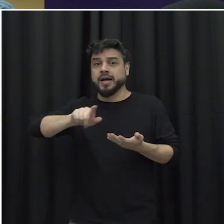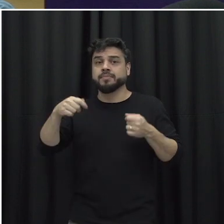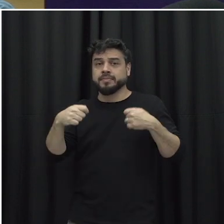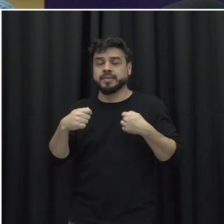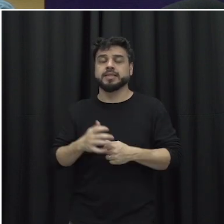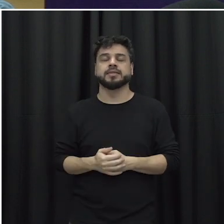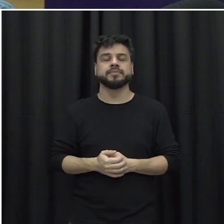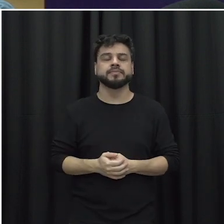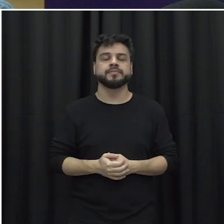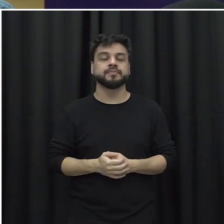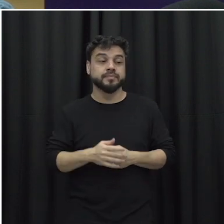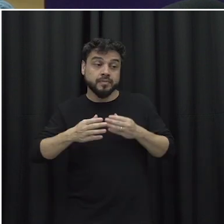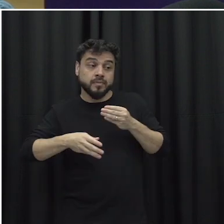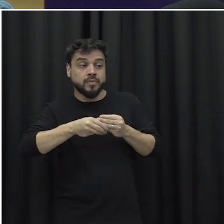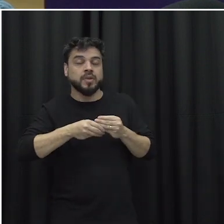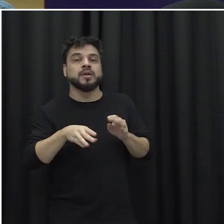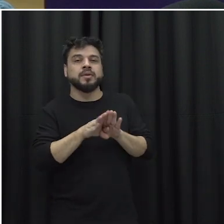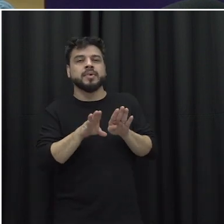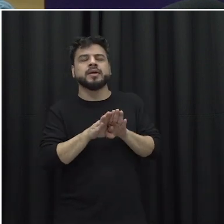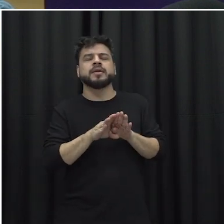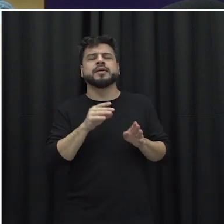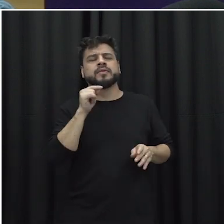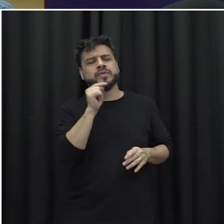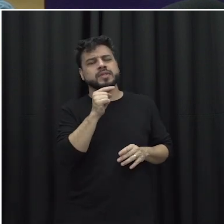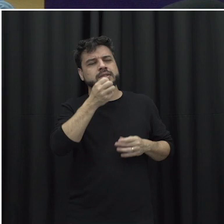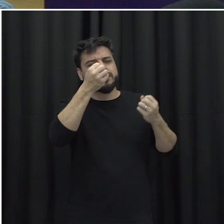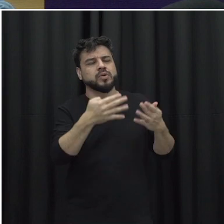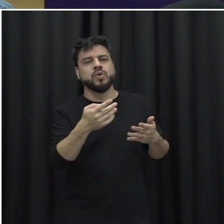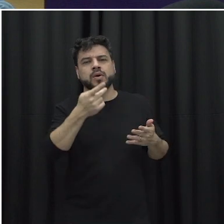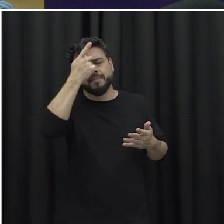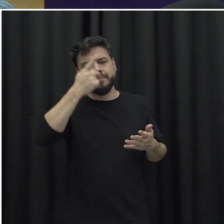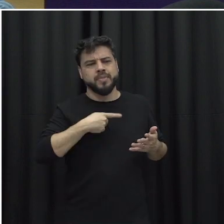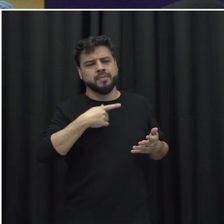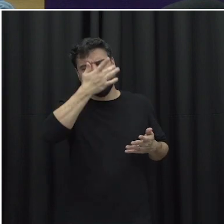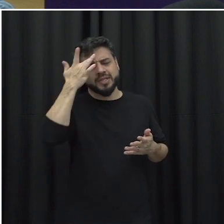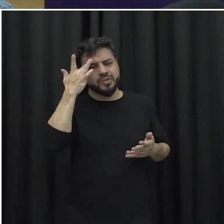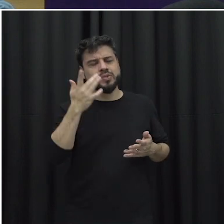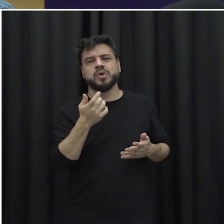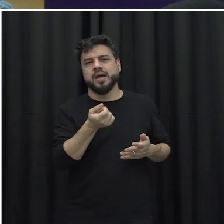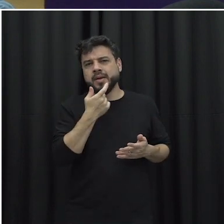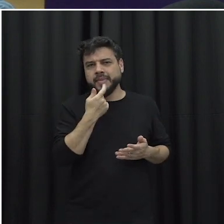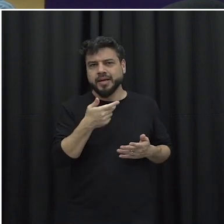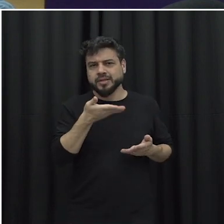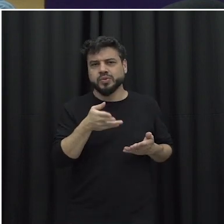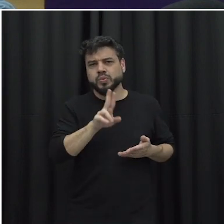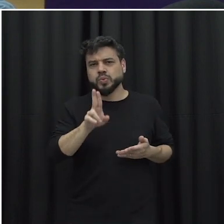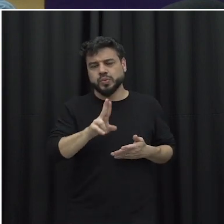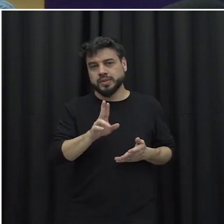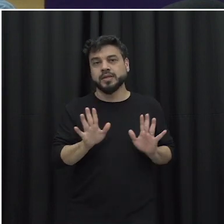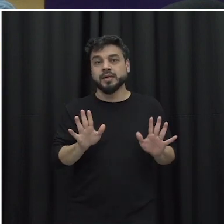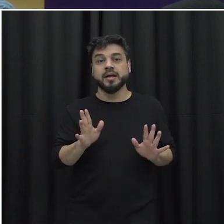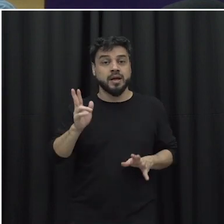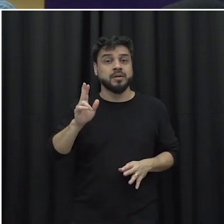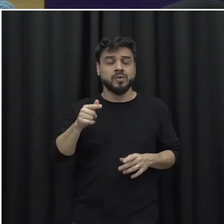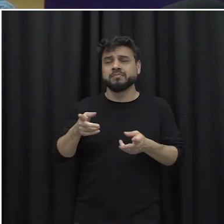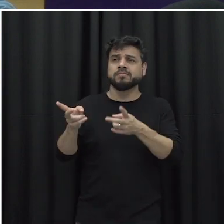da automedicação, né, a gente percebe que é comum, principalmente aqui na região sul,